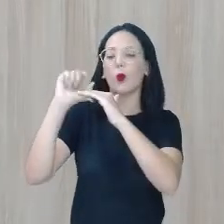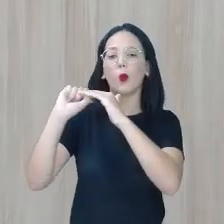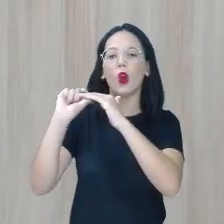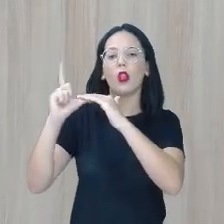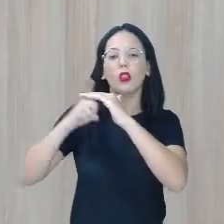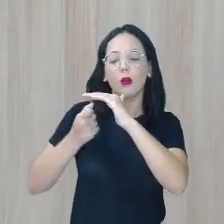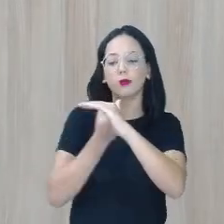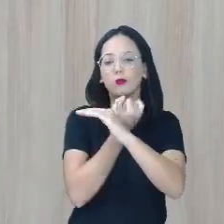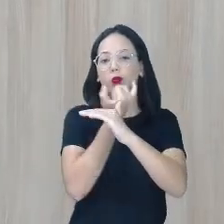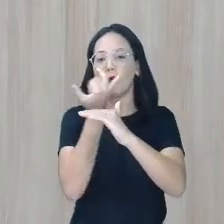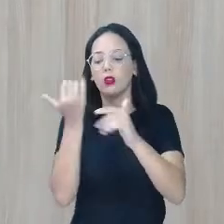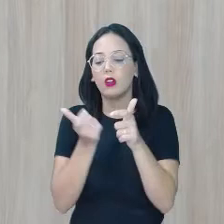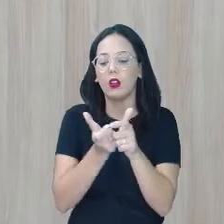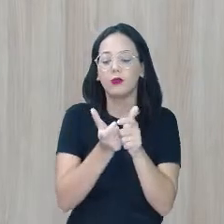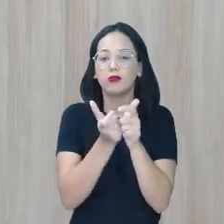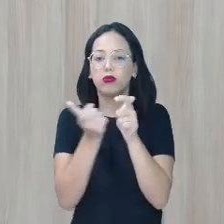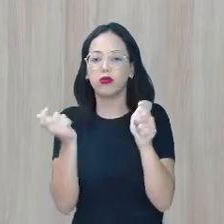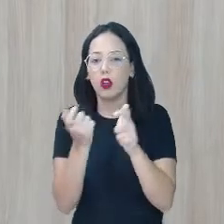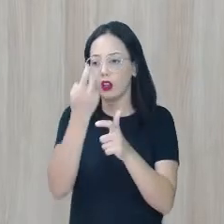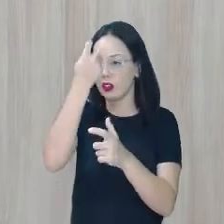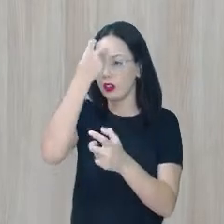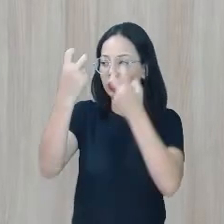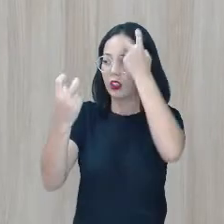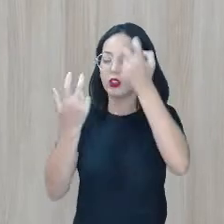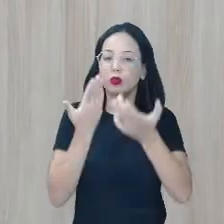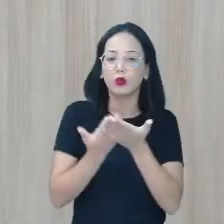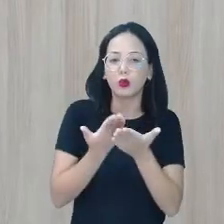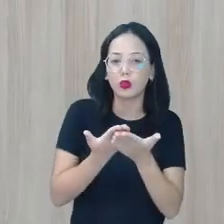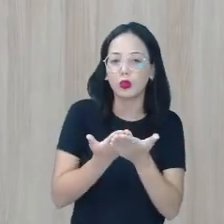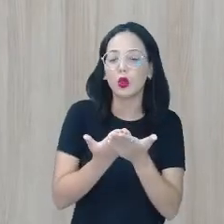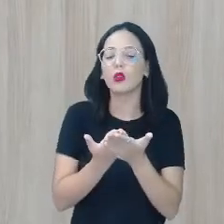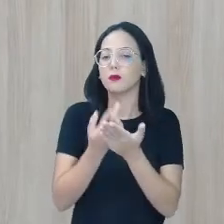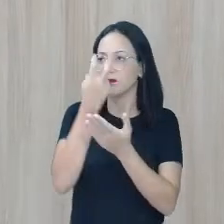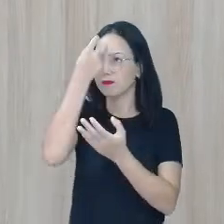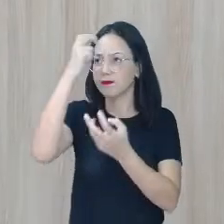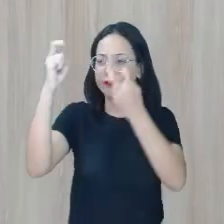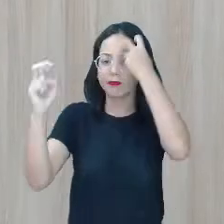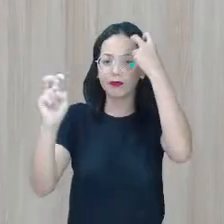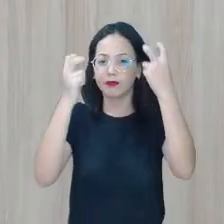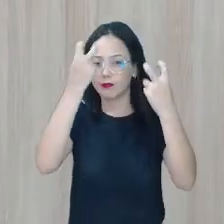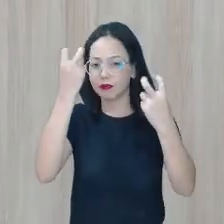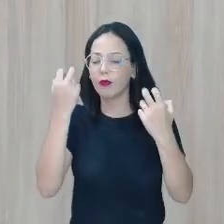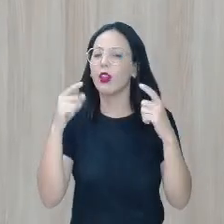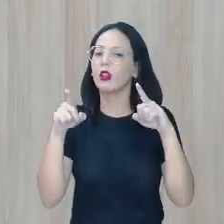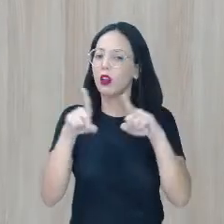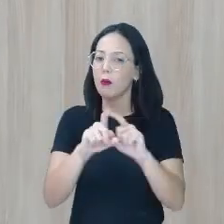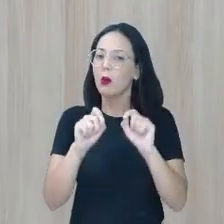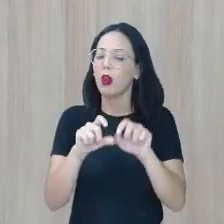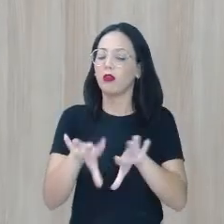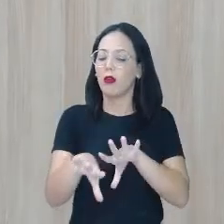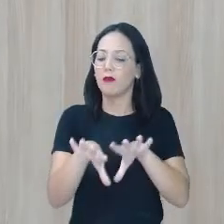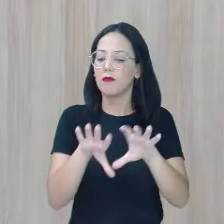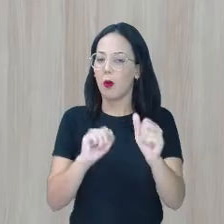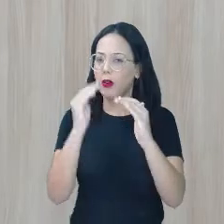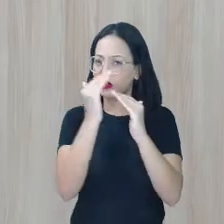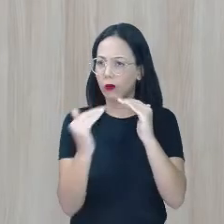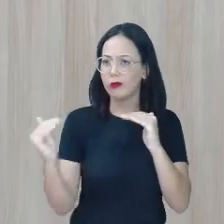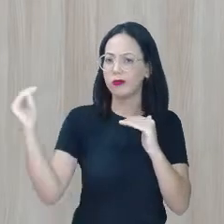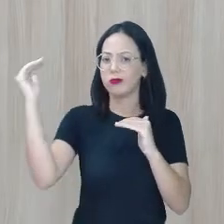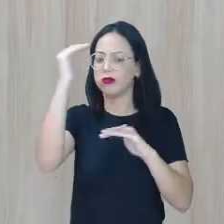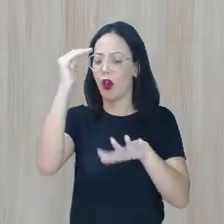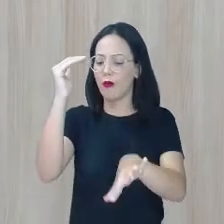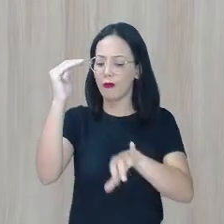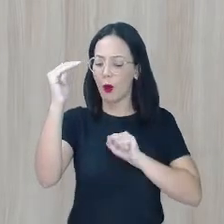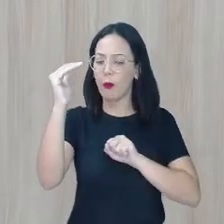grande quantidade, né, de intelectuais, vamos dizer assim, de intelectuais, né, com a alta formação